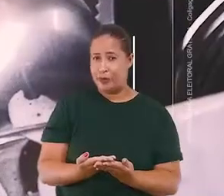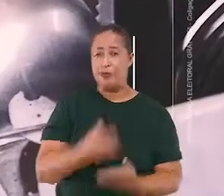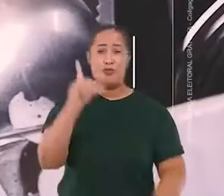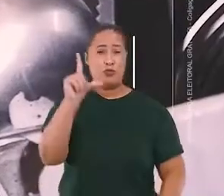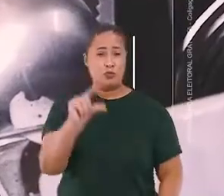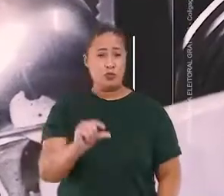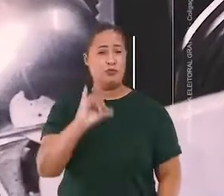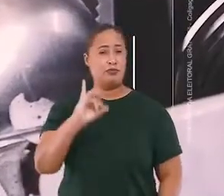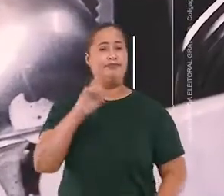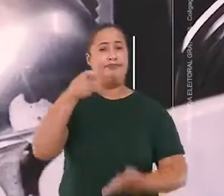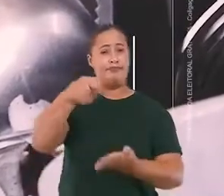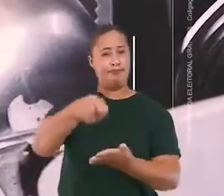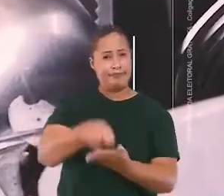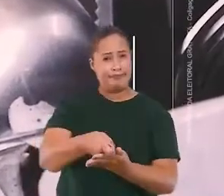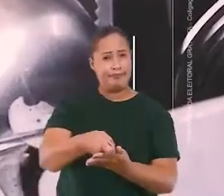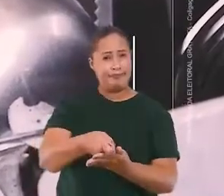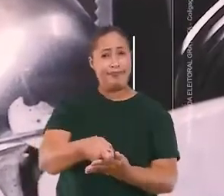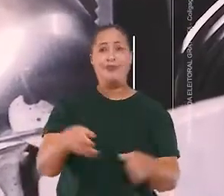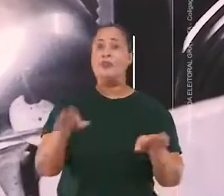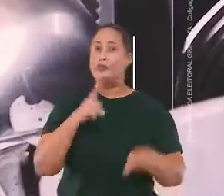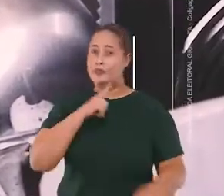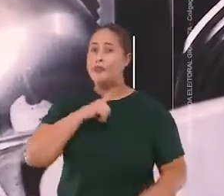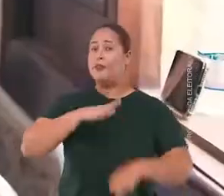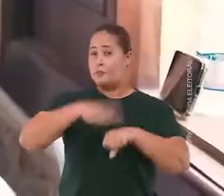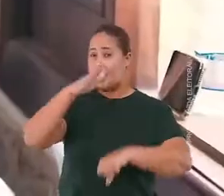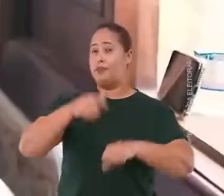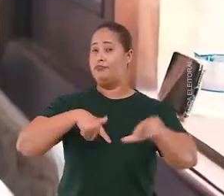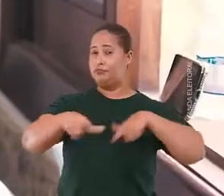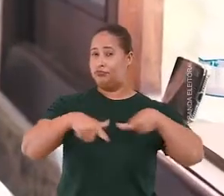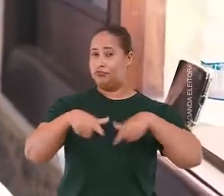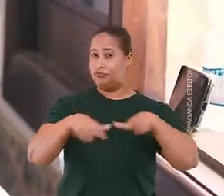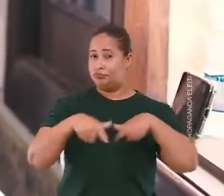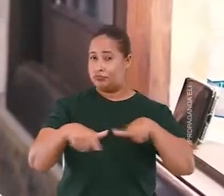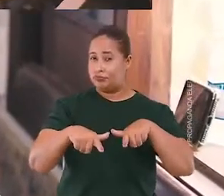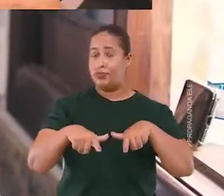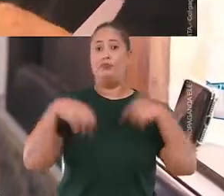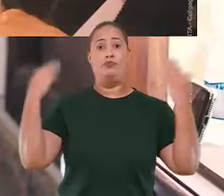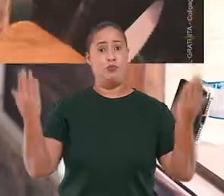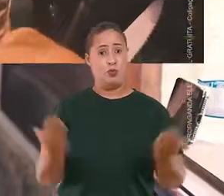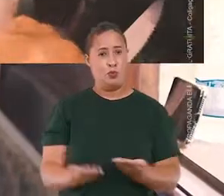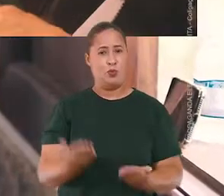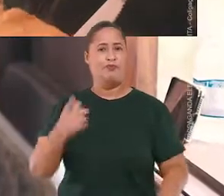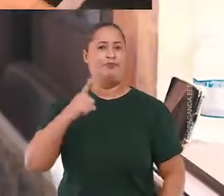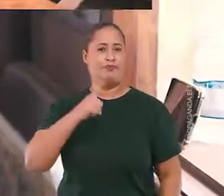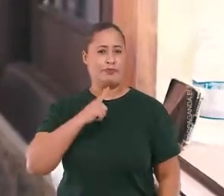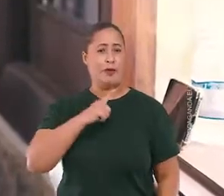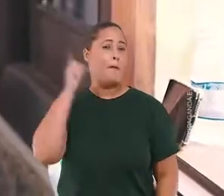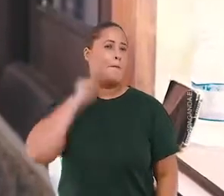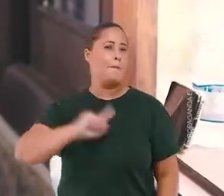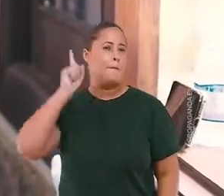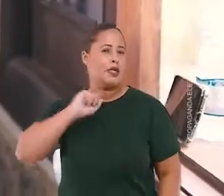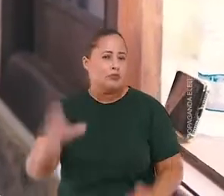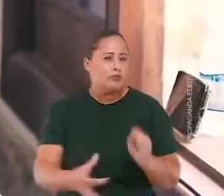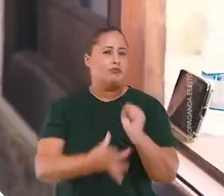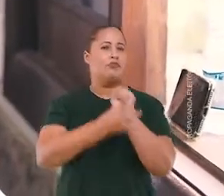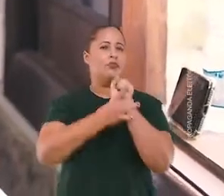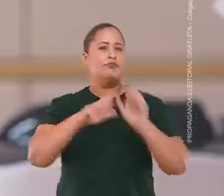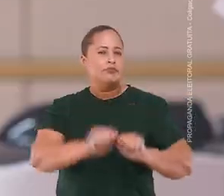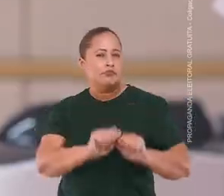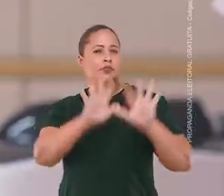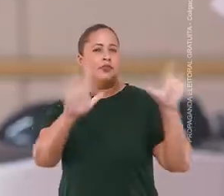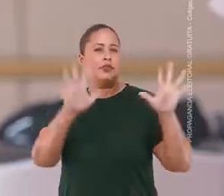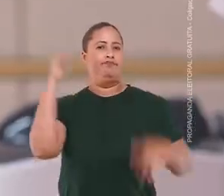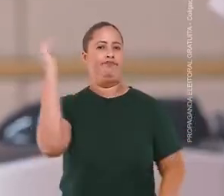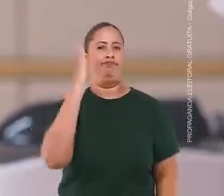educação, reduzimos impostos, geramos empregos e hoje nós temos o Estado mais seguro